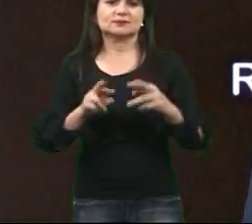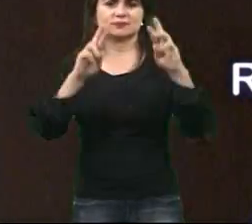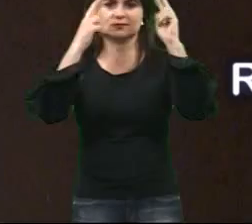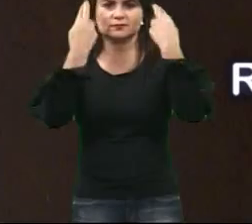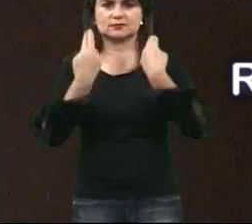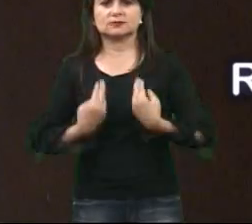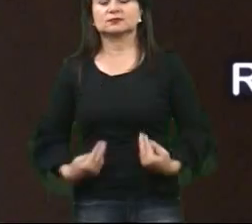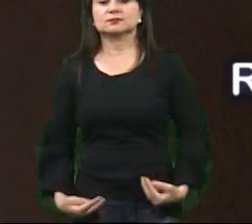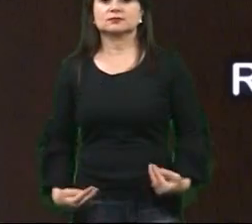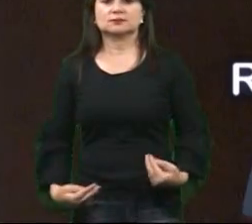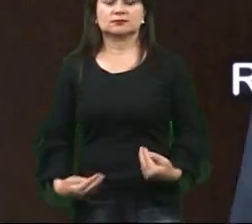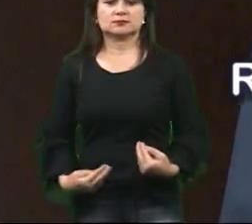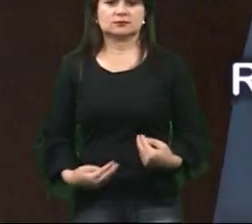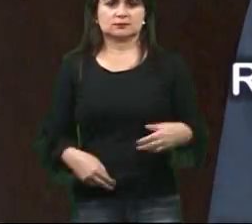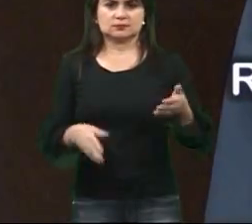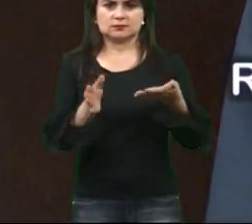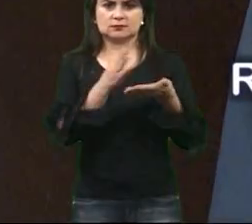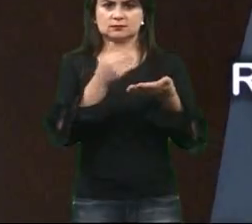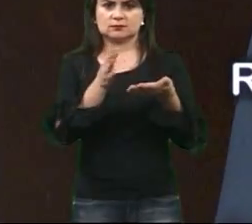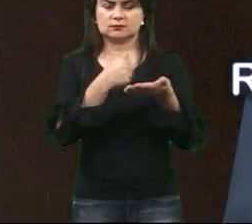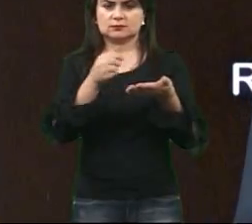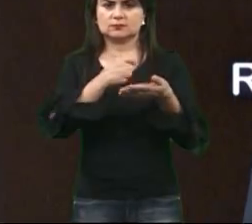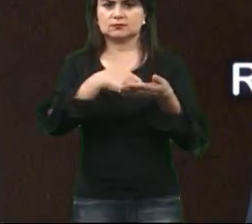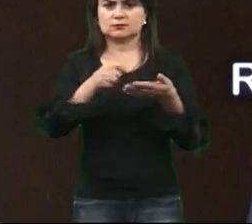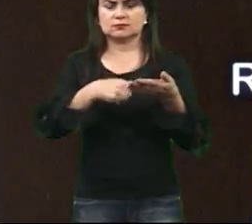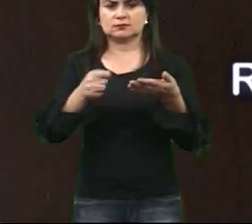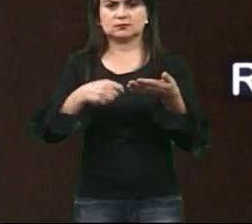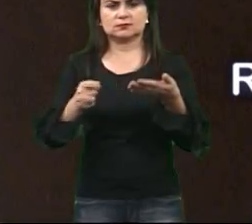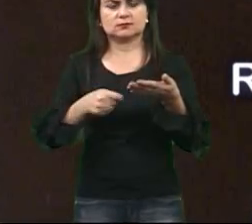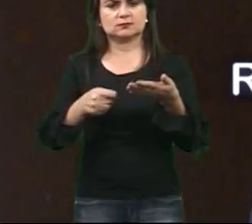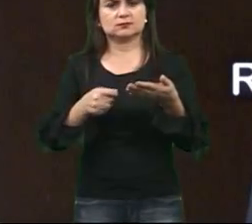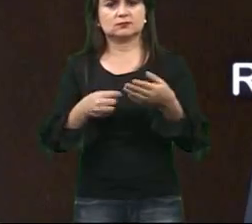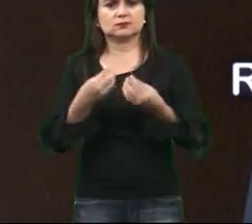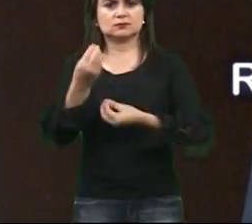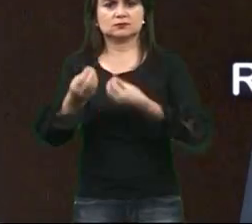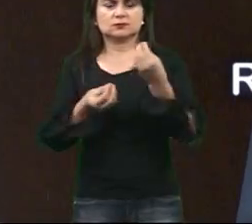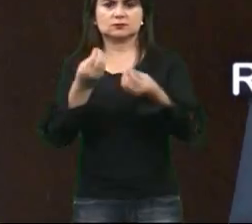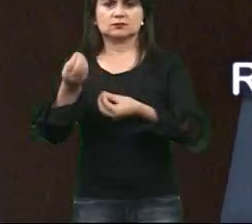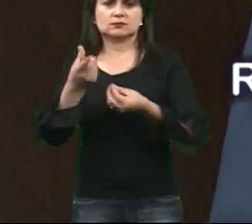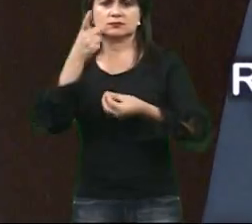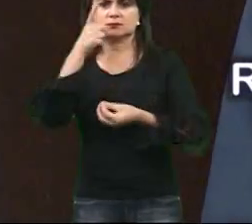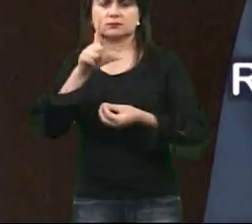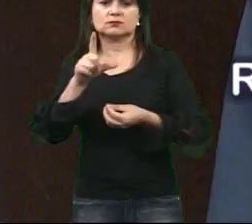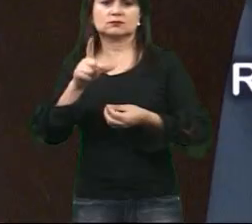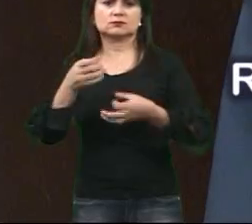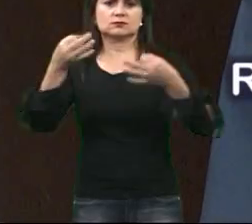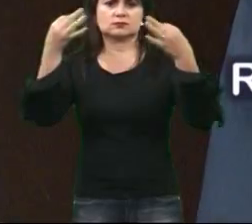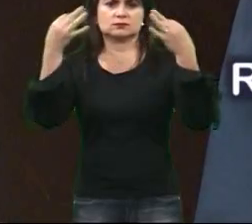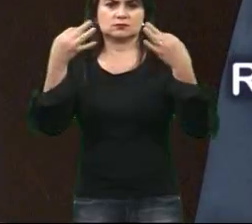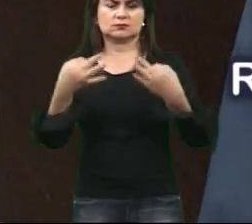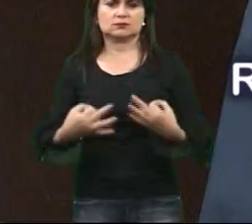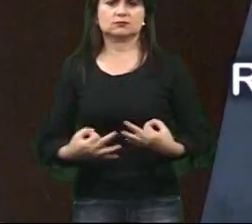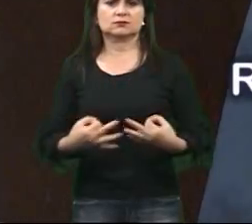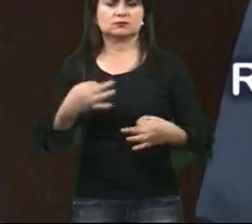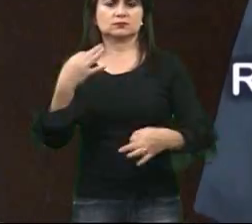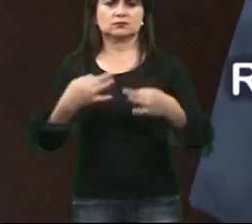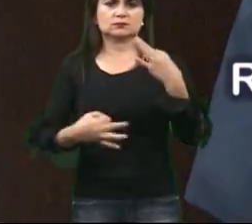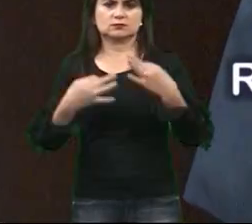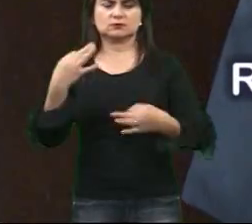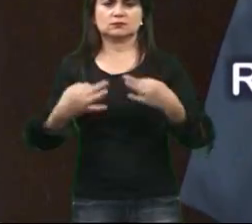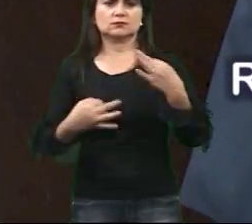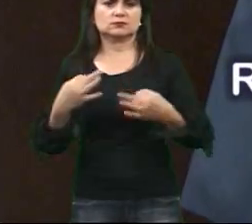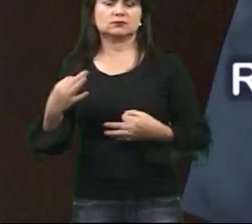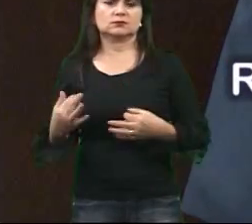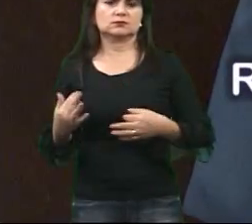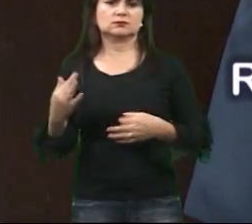é tratado no livro como uma condição para a conquista da verdadeira Justiça almejada ao longo de